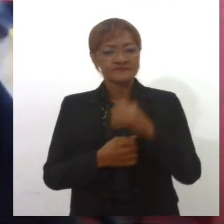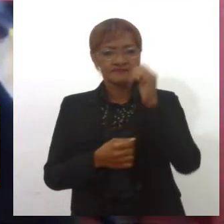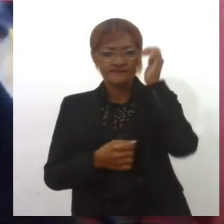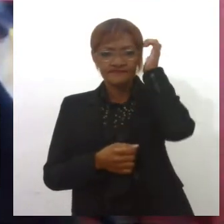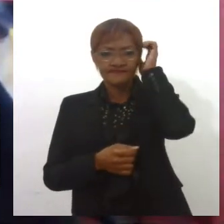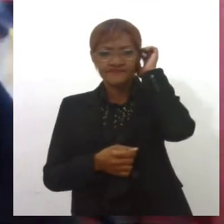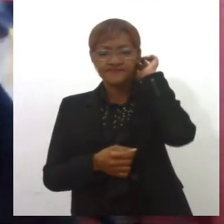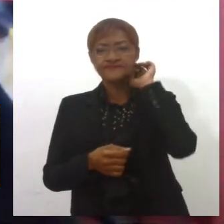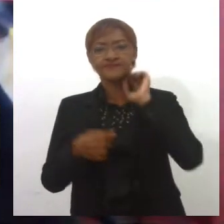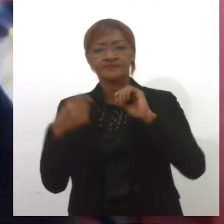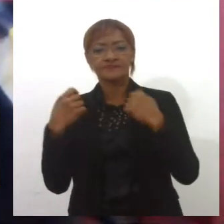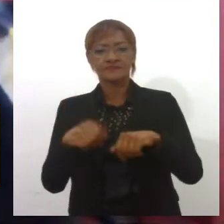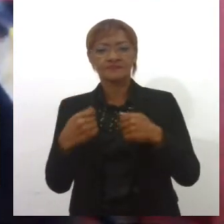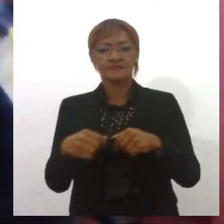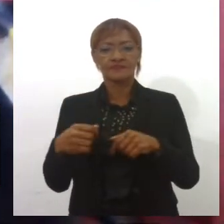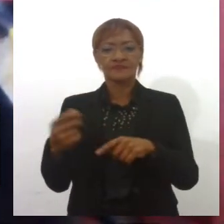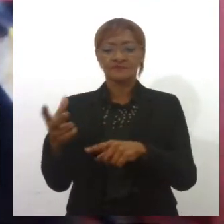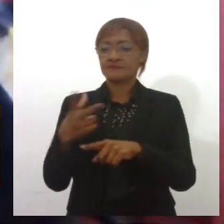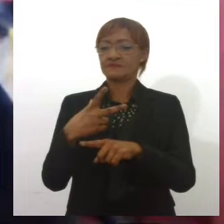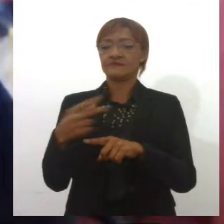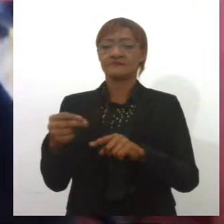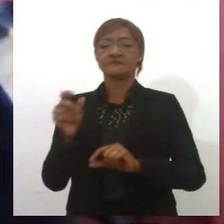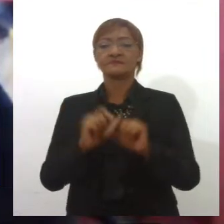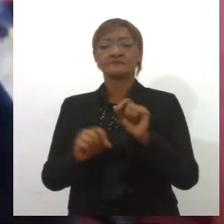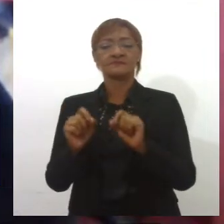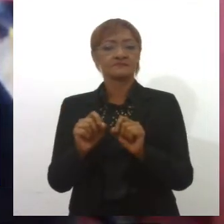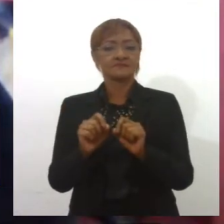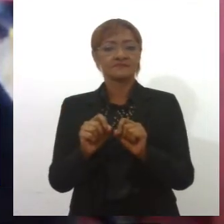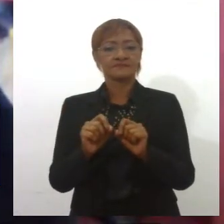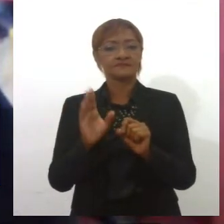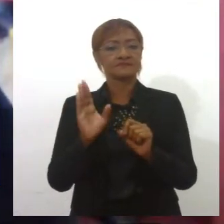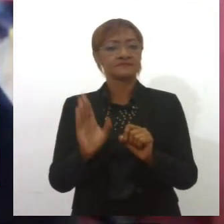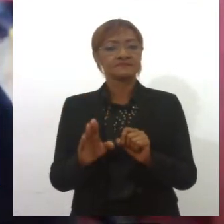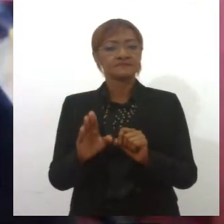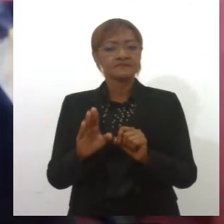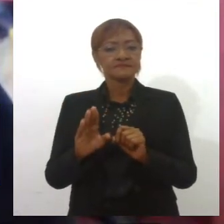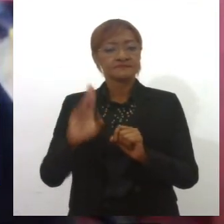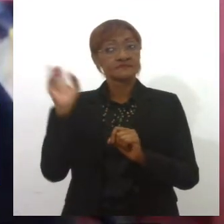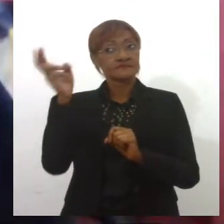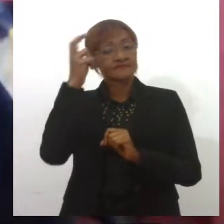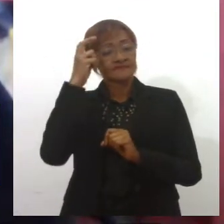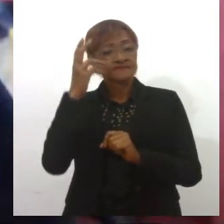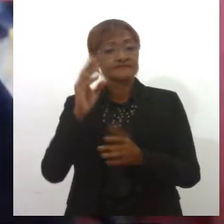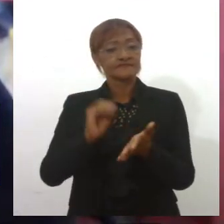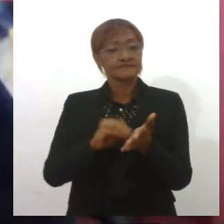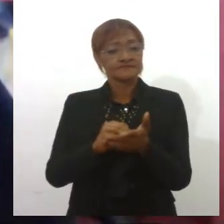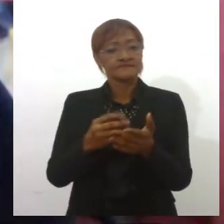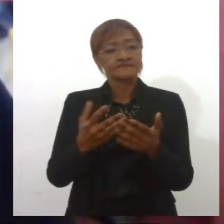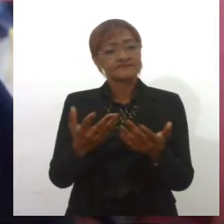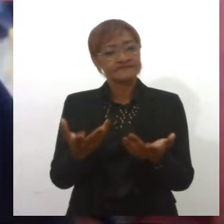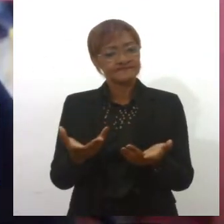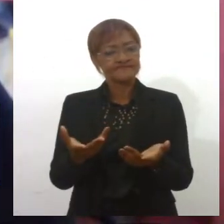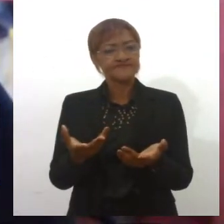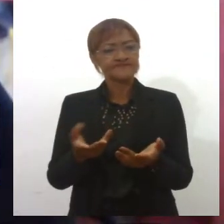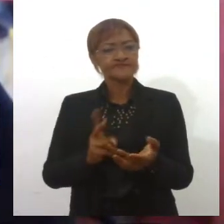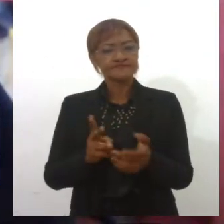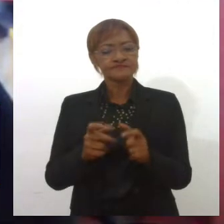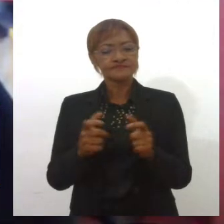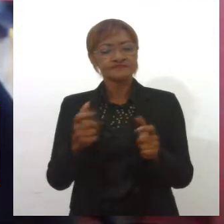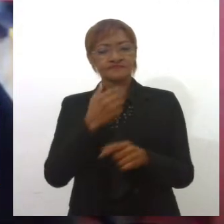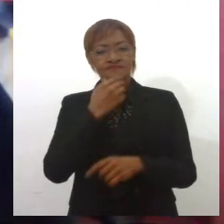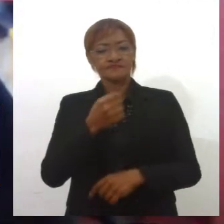superados, né? Dado a uma certa tradição, né? Uma certa cultura ainda bastante masculina, né? No que